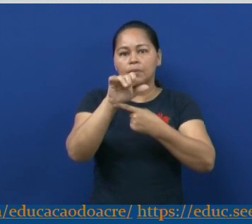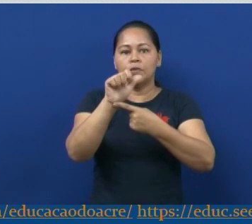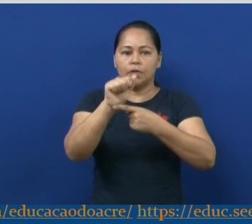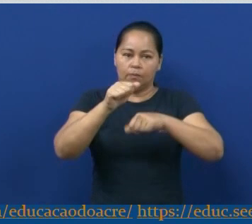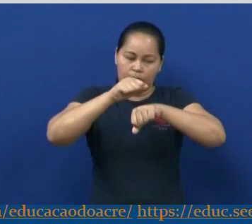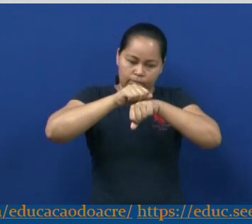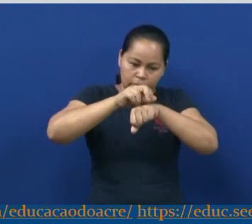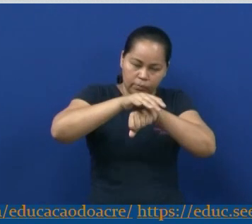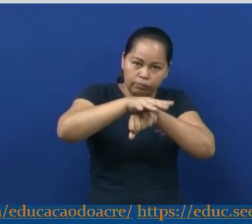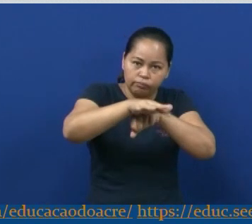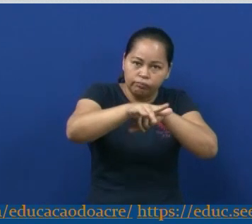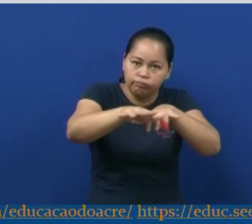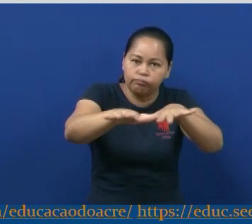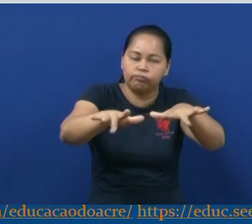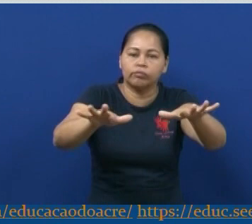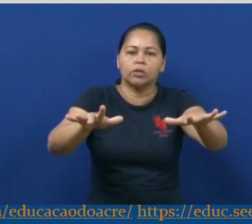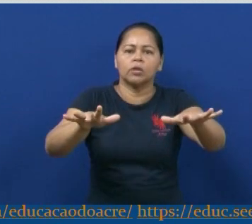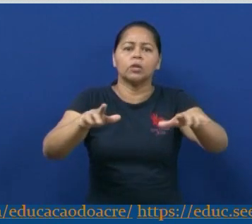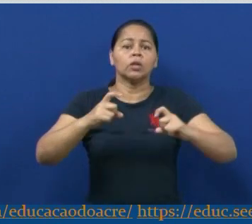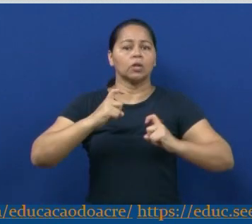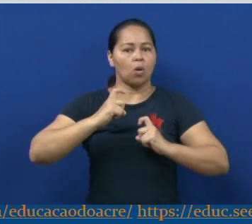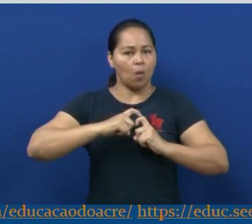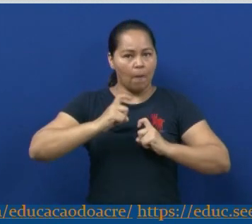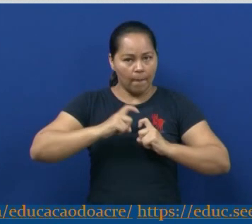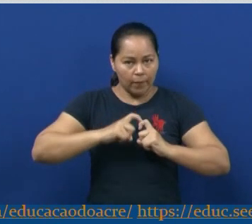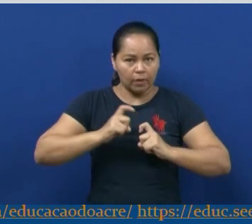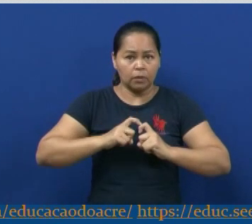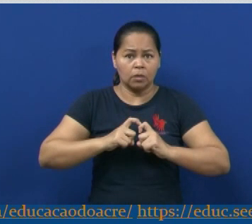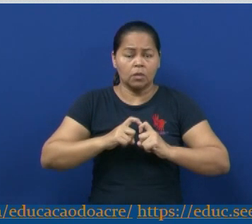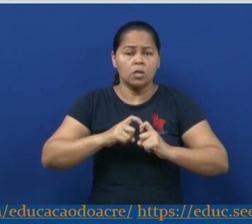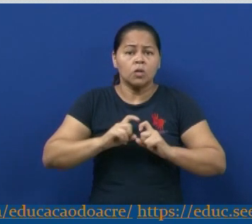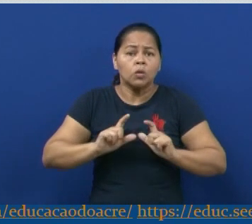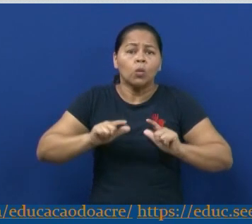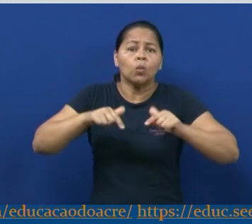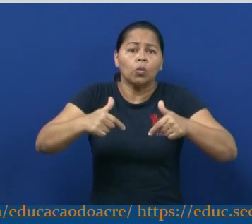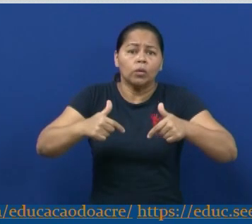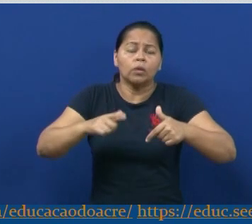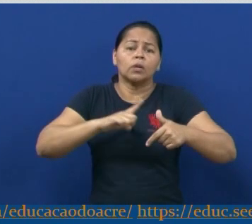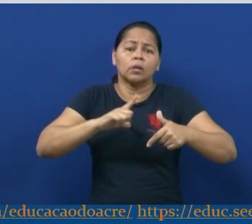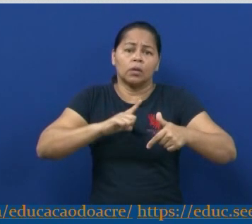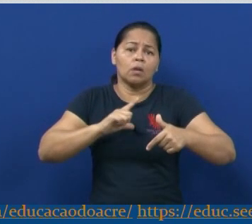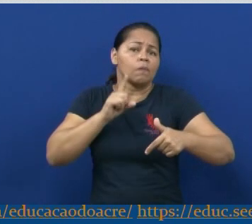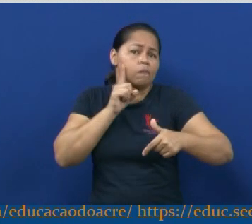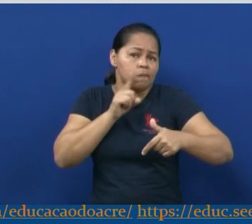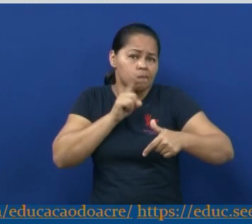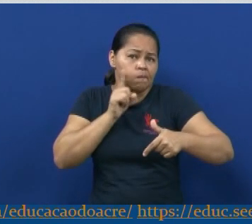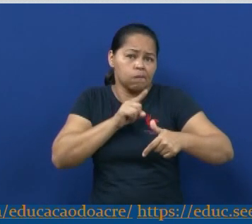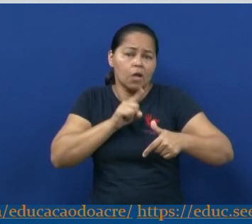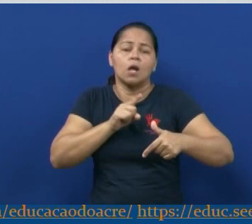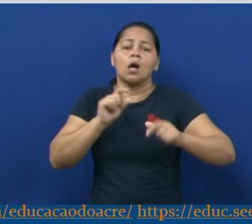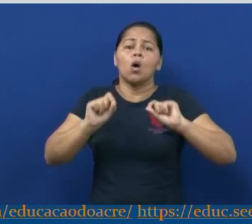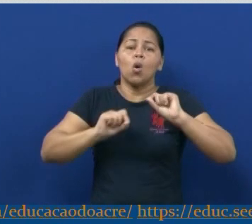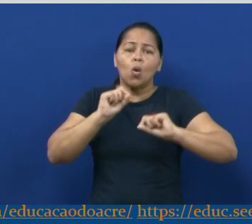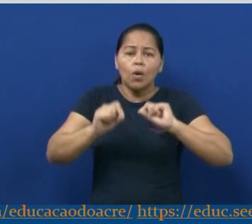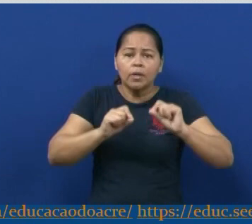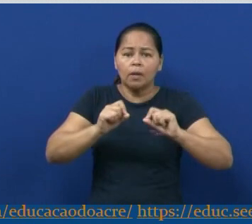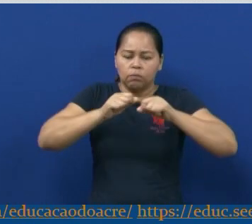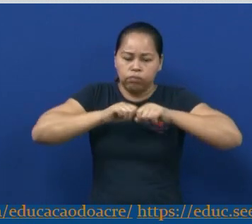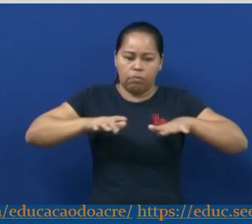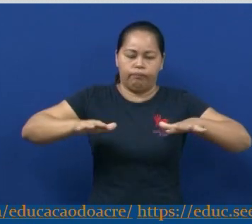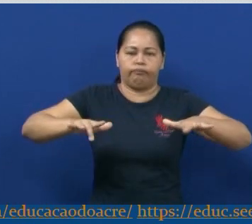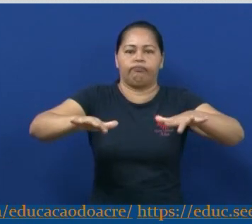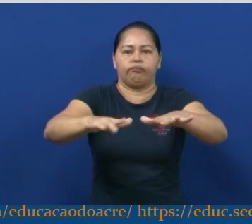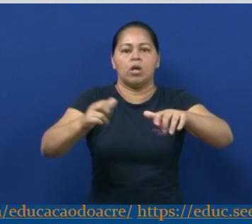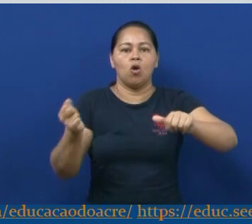do exército e sua equipe que lutam para salvar os habitantes de uma pequena cidade americana contra a propagação